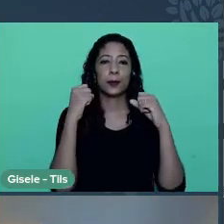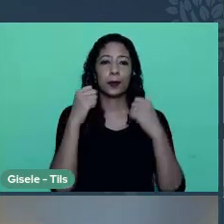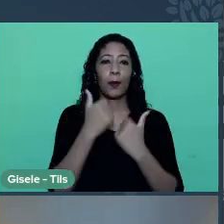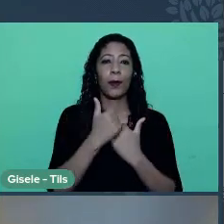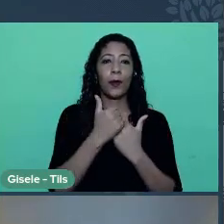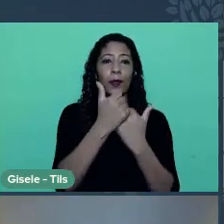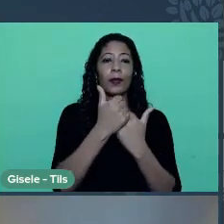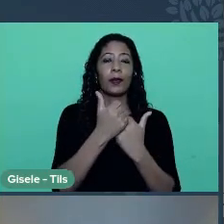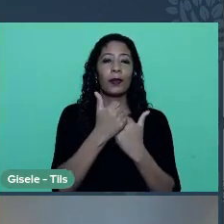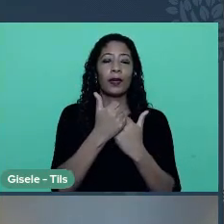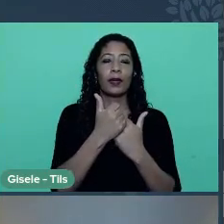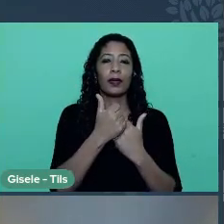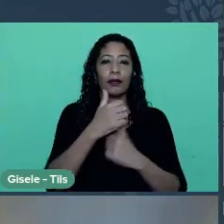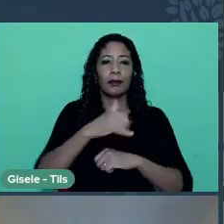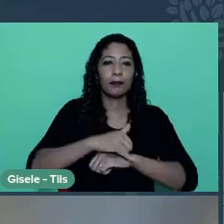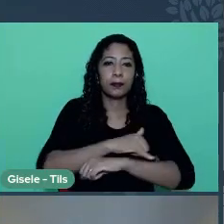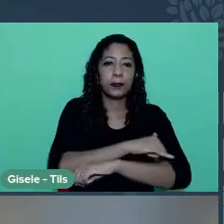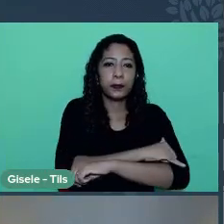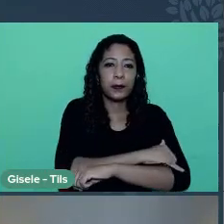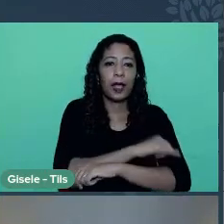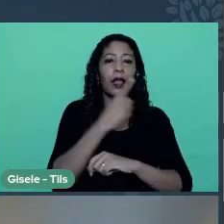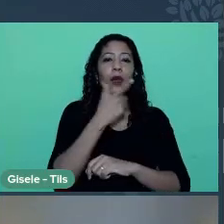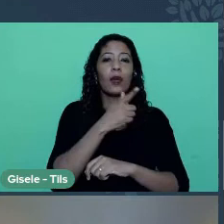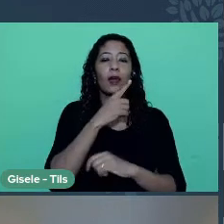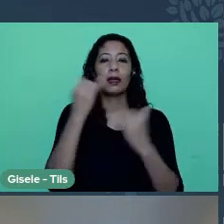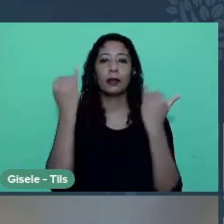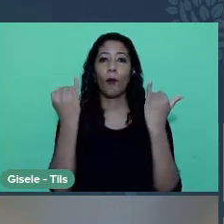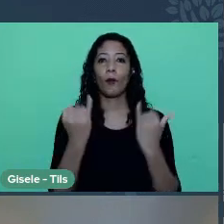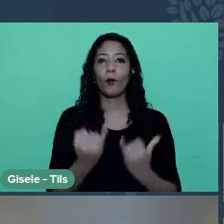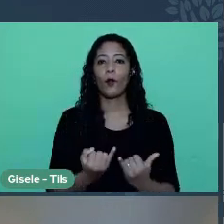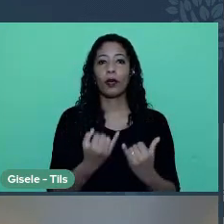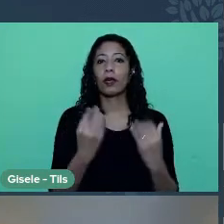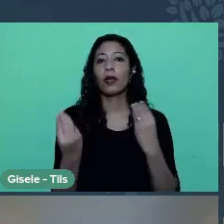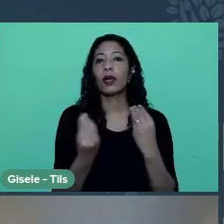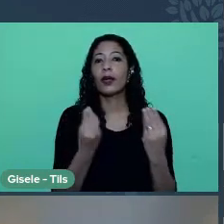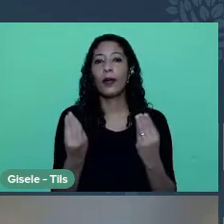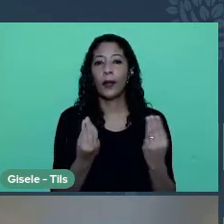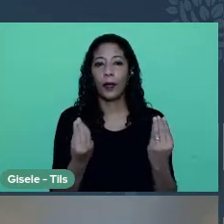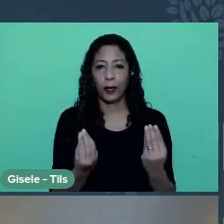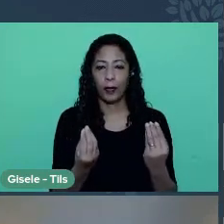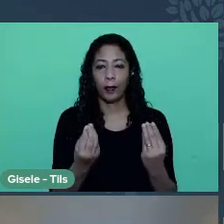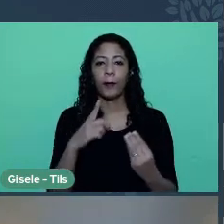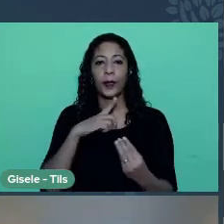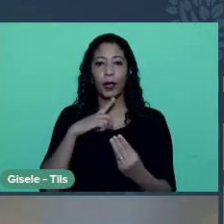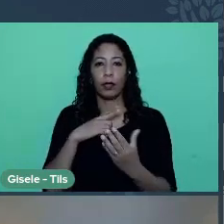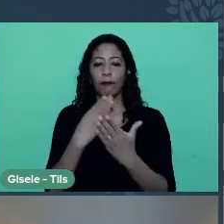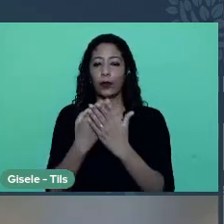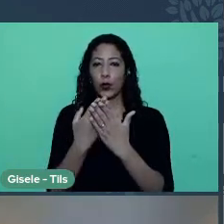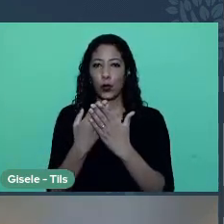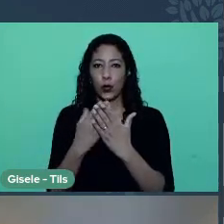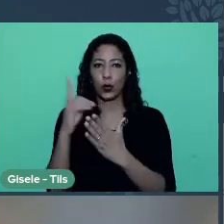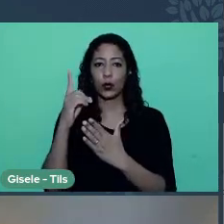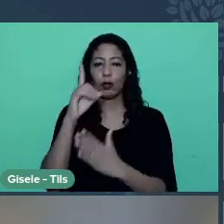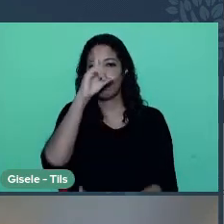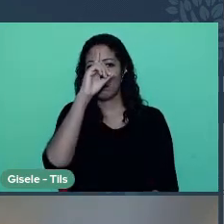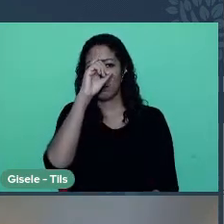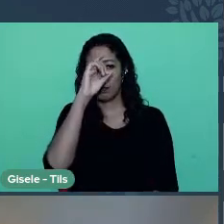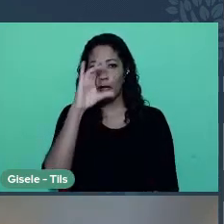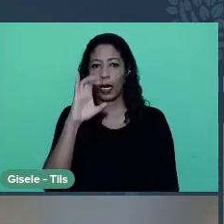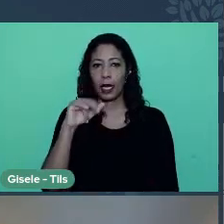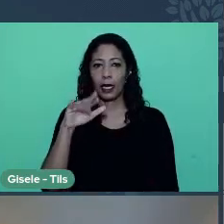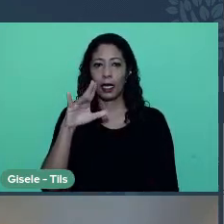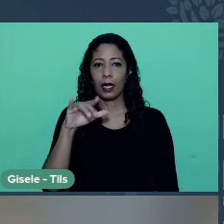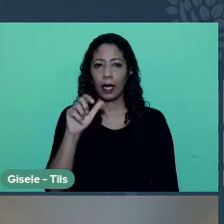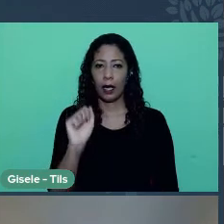perder peso, né? Então, esse estudo aqui foi feito lá no Hospital das Clínicas, né? Junto com o Dr. Rafael, que estava